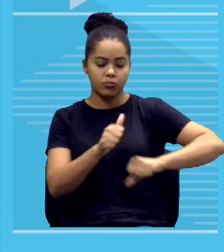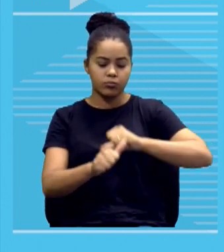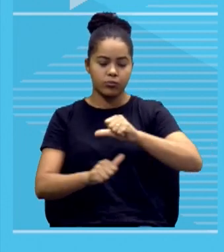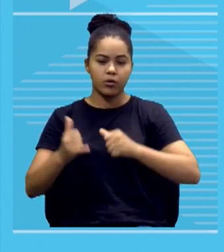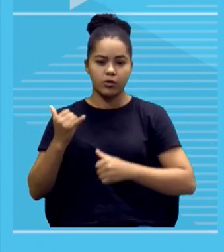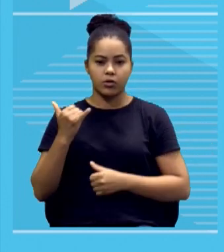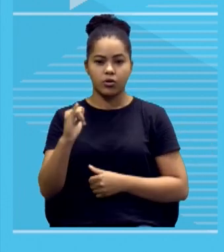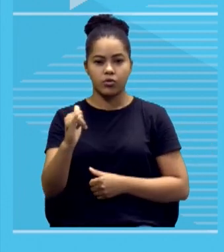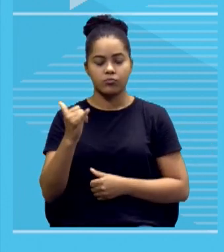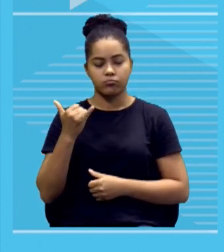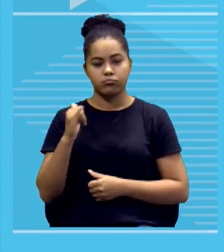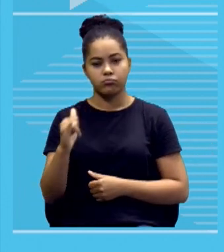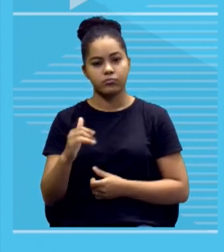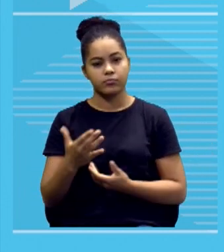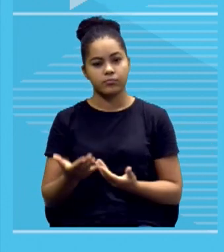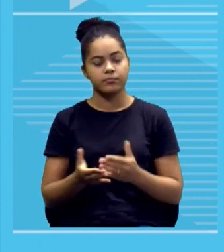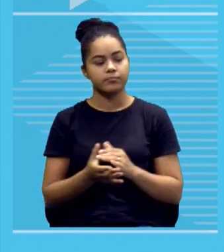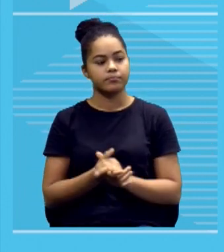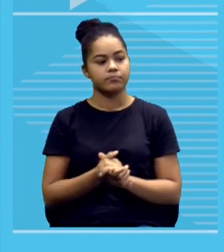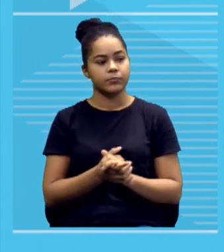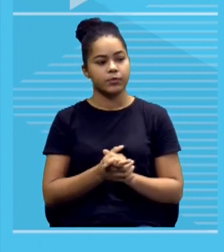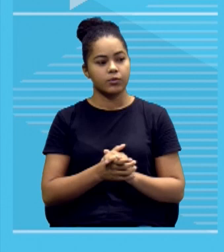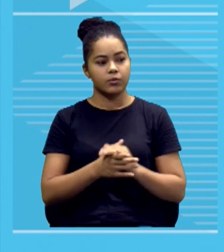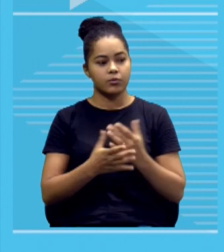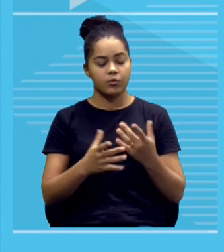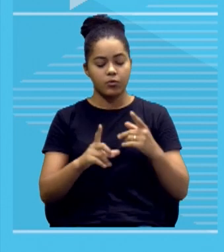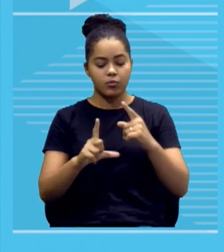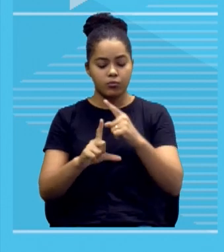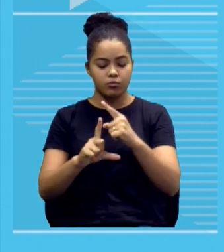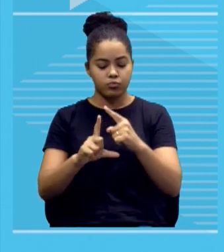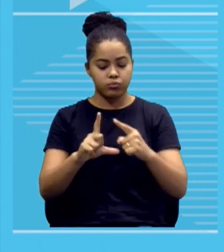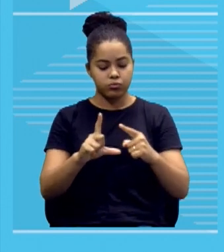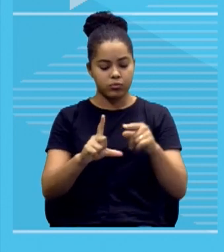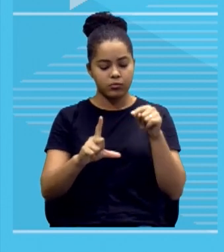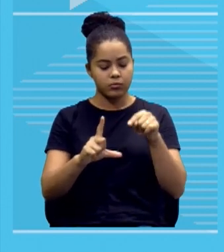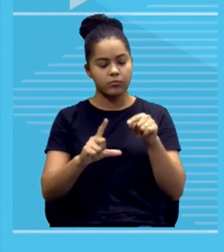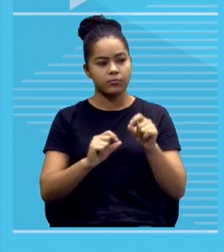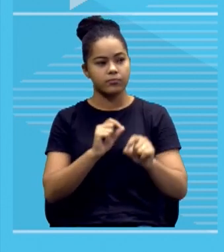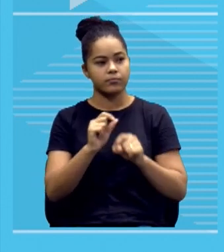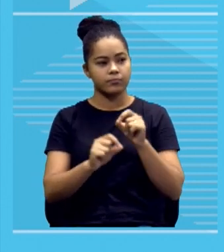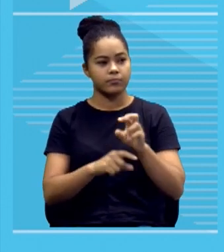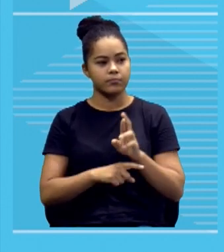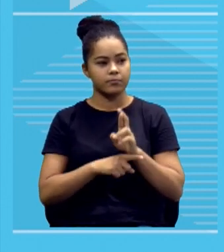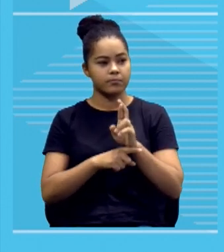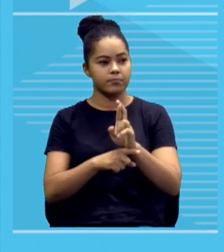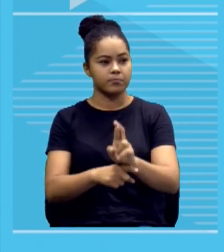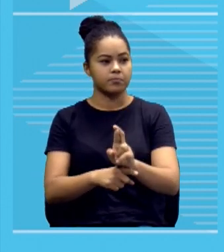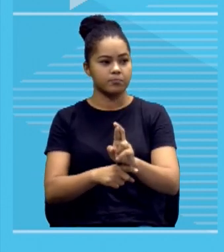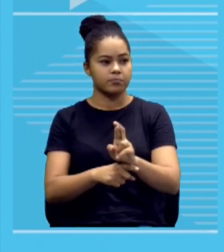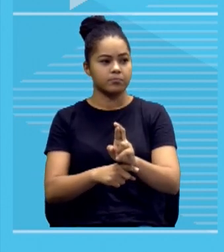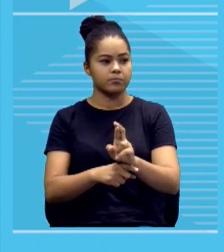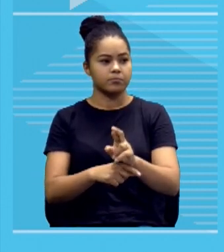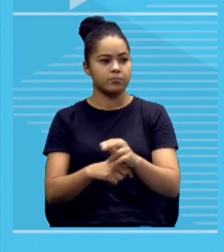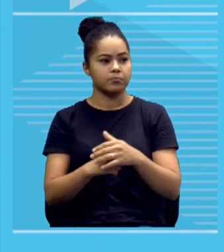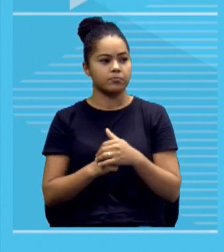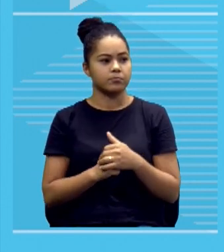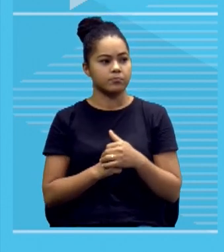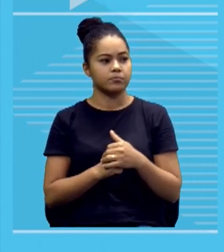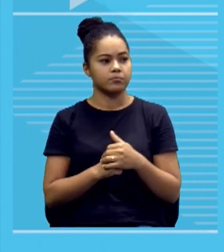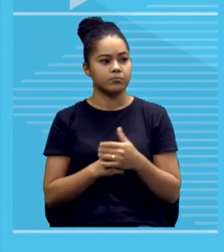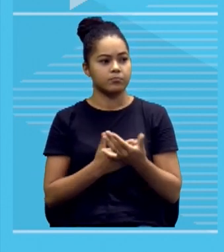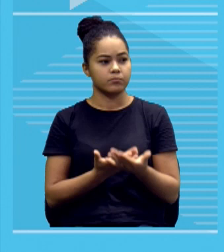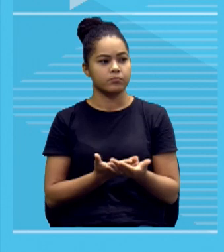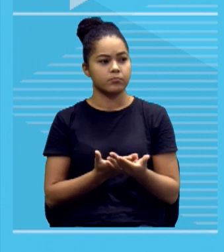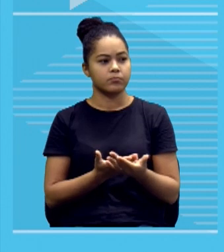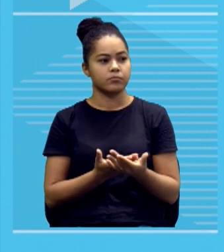o gráfico que relaciona a intensidade da corrente I no gerador com a diferença de potencial, a DDP, entre os